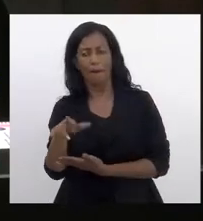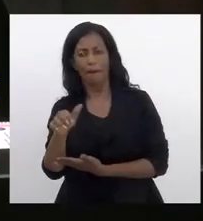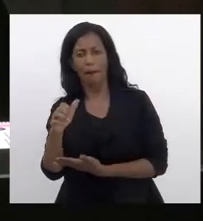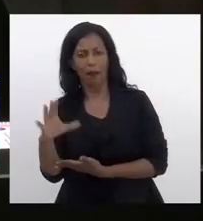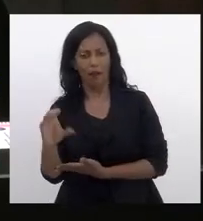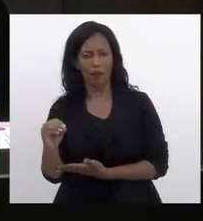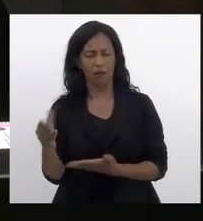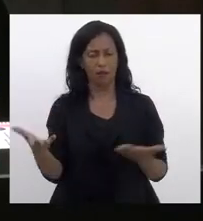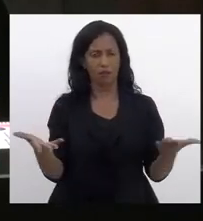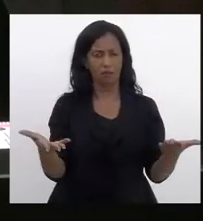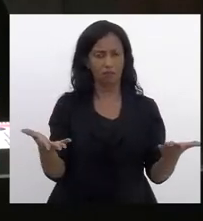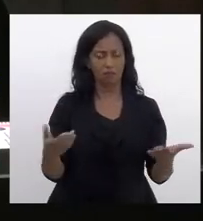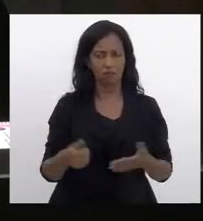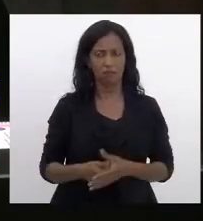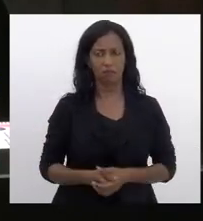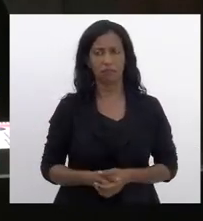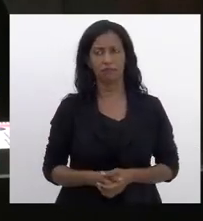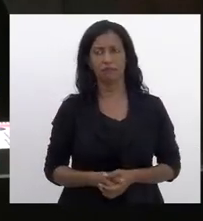que